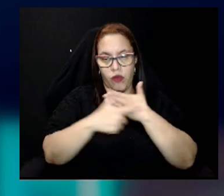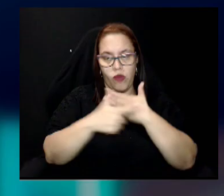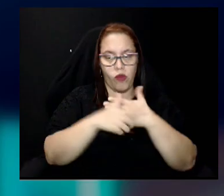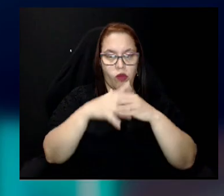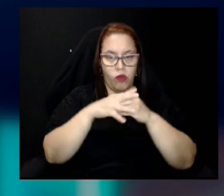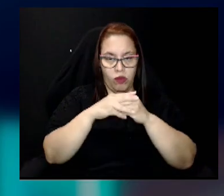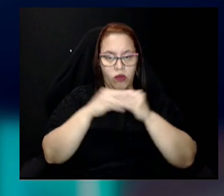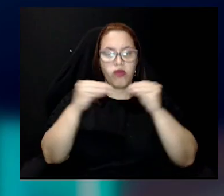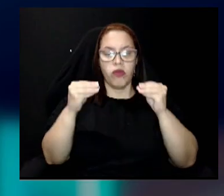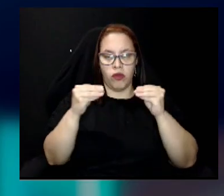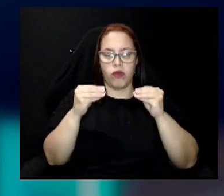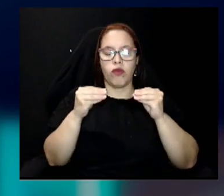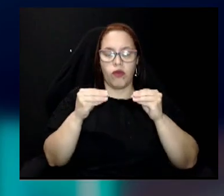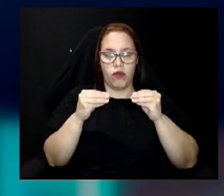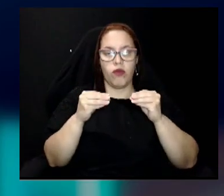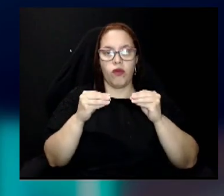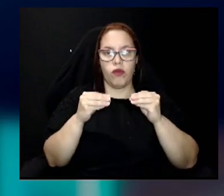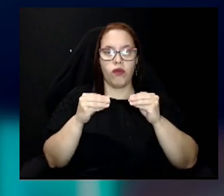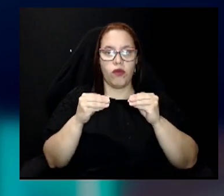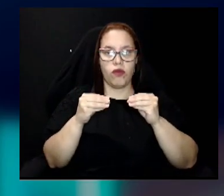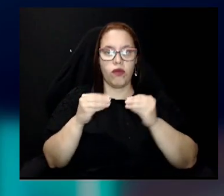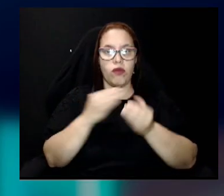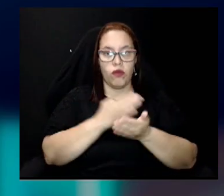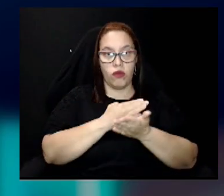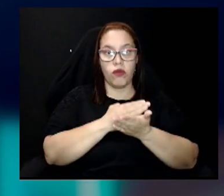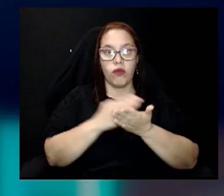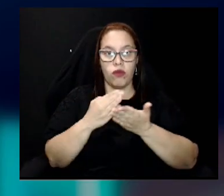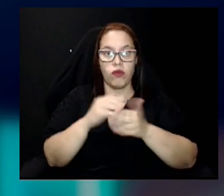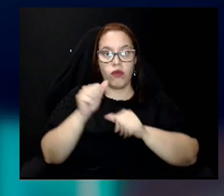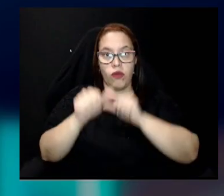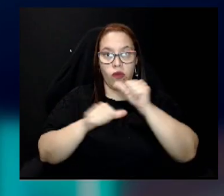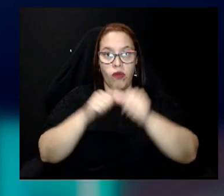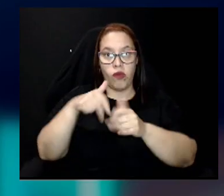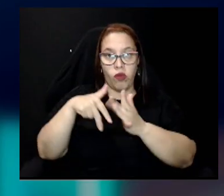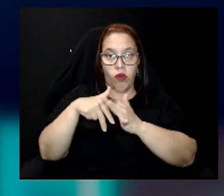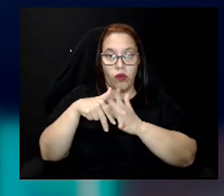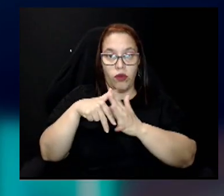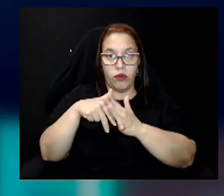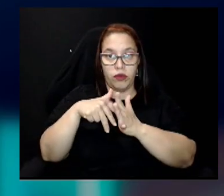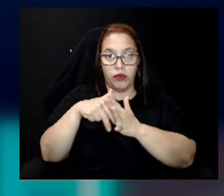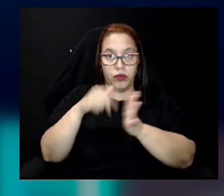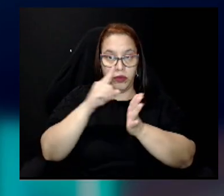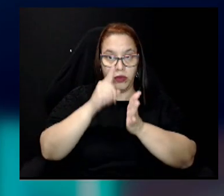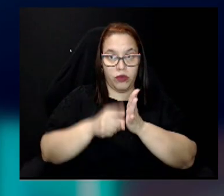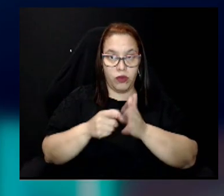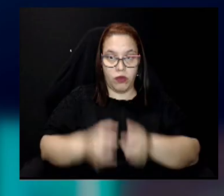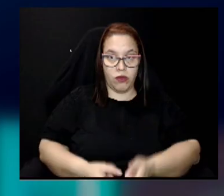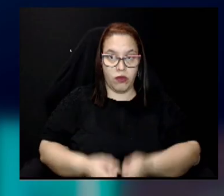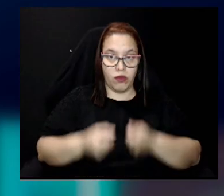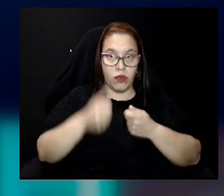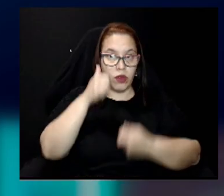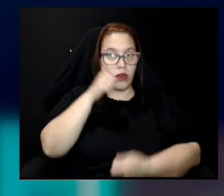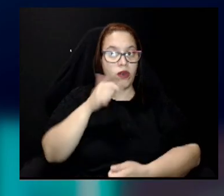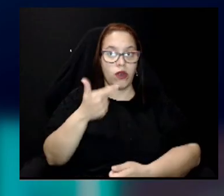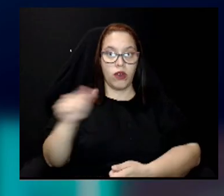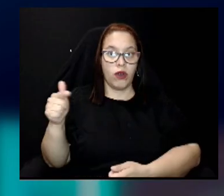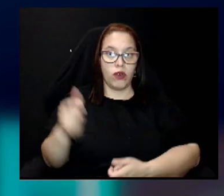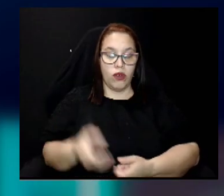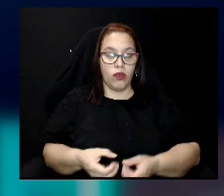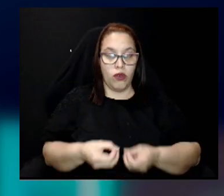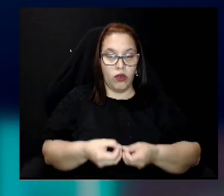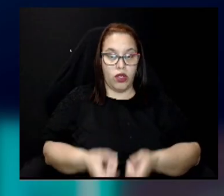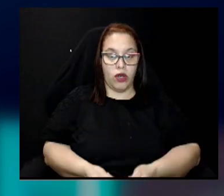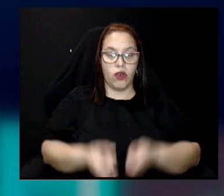ela é o passo em que a gente transforma a mulher com o diagnóstico de câncer de ovário na mulher sem o câncer do ovário. Então,